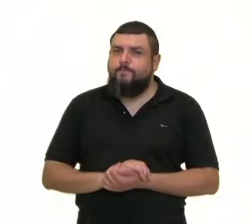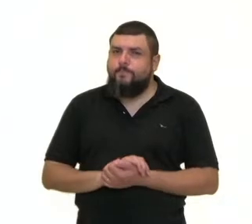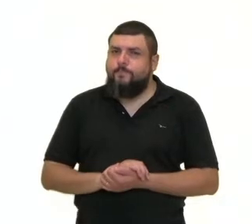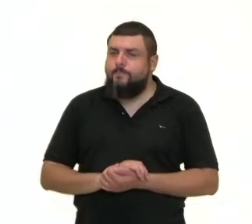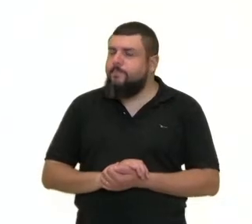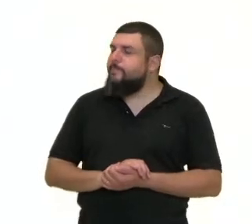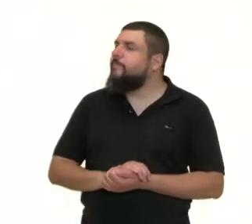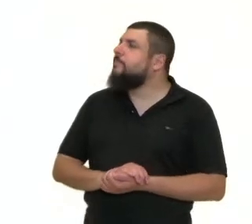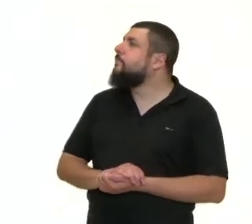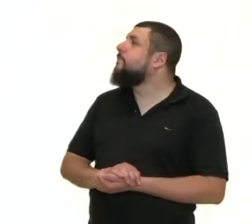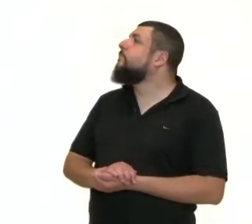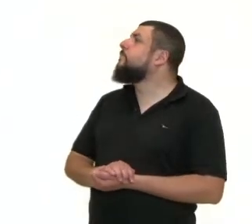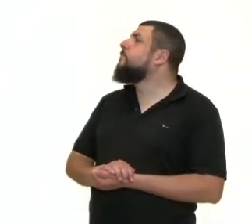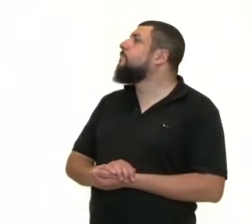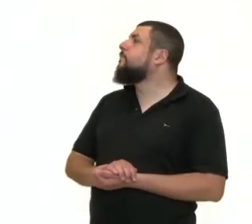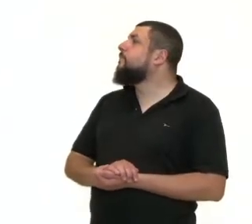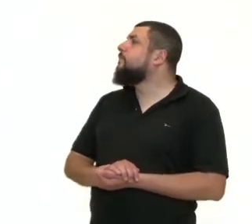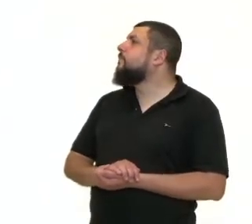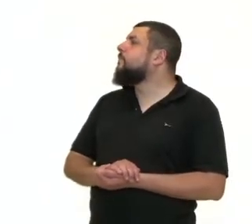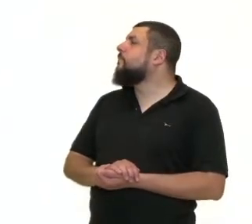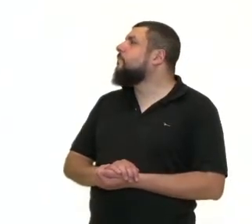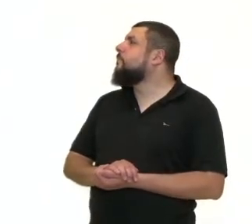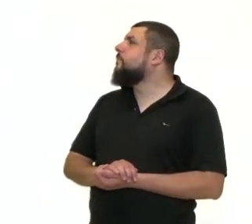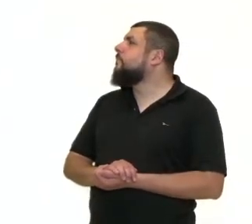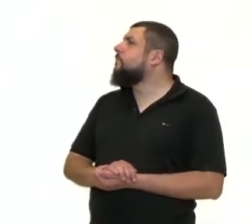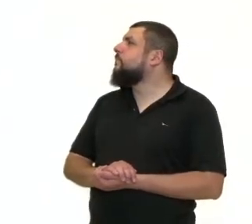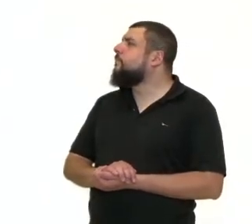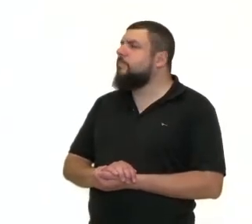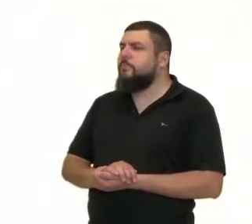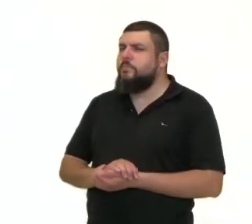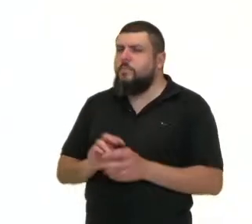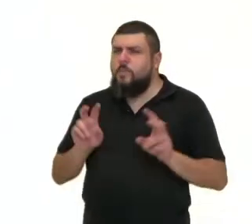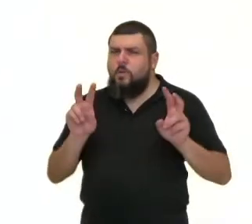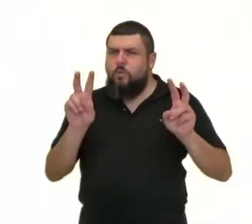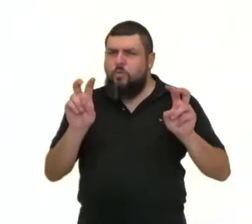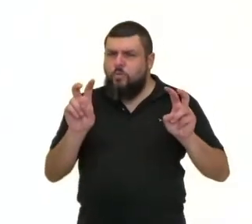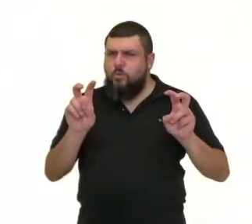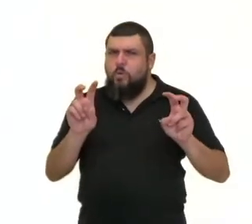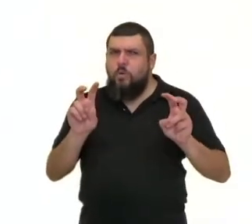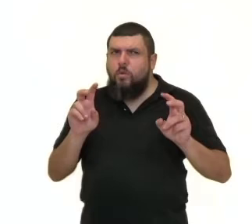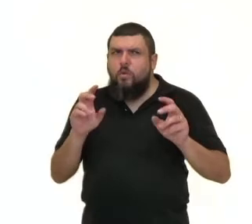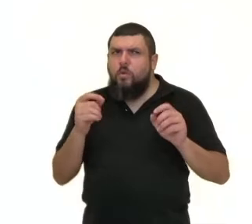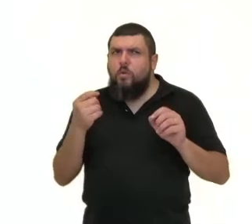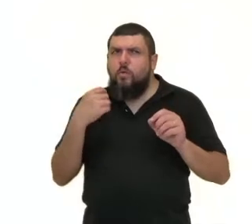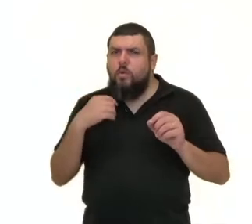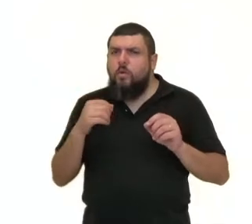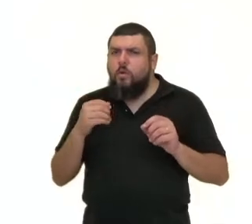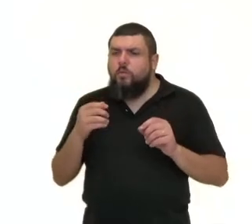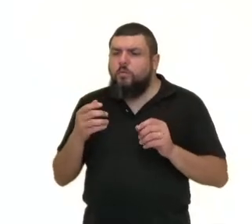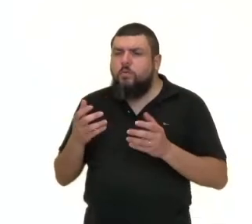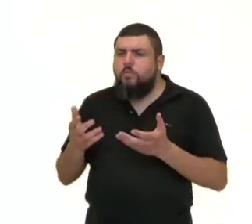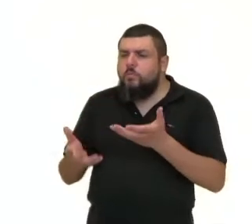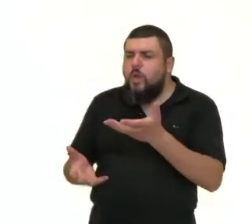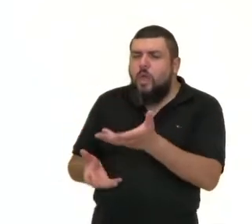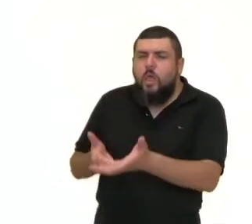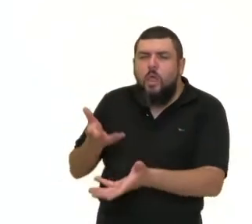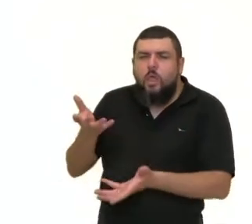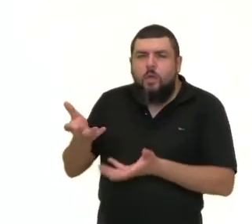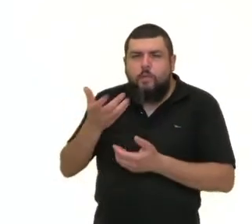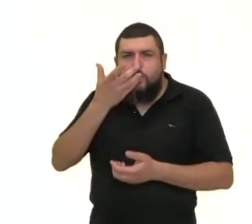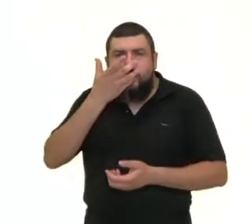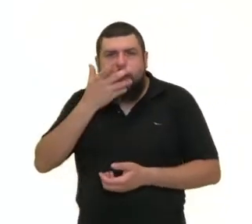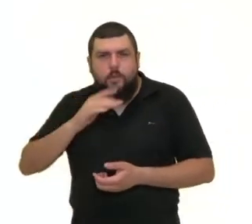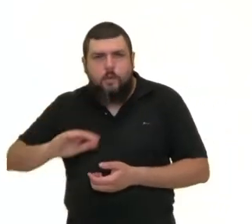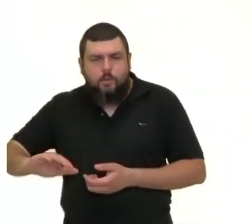Continuando, a sedução que ronda o jardim de infância. A gente está falando de jardim de infância, crianças pequenas. Brincar é a linguagem